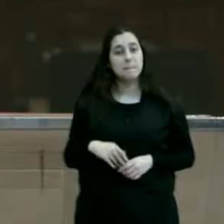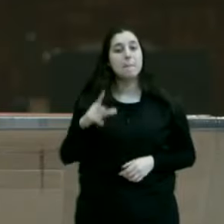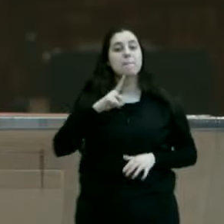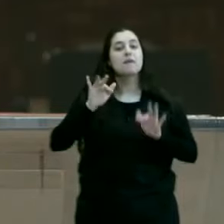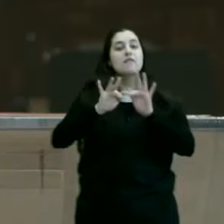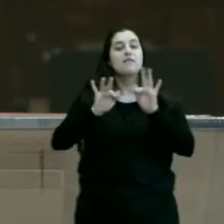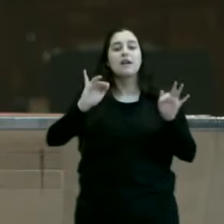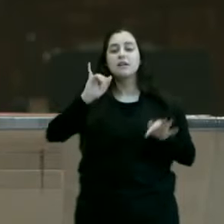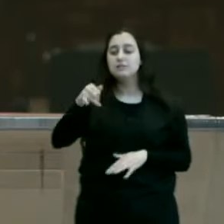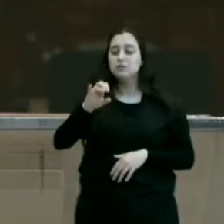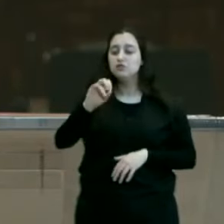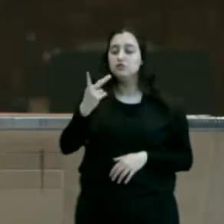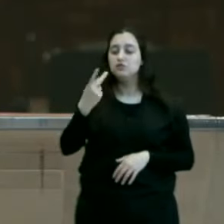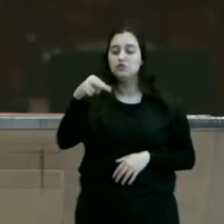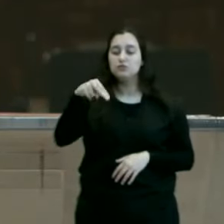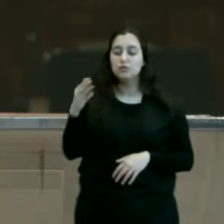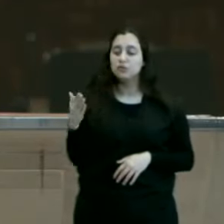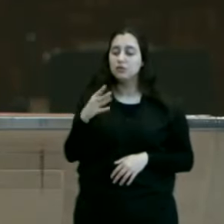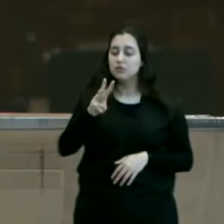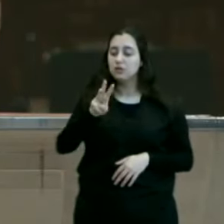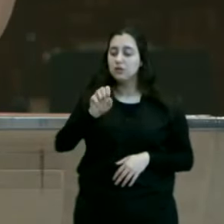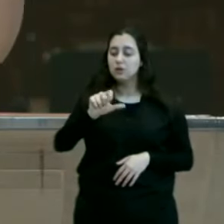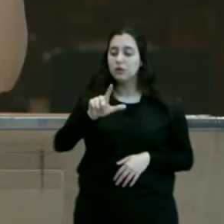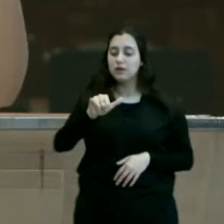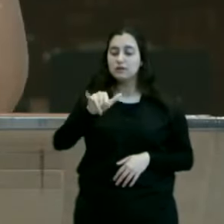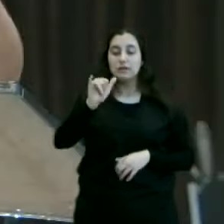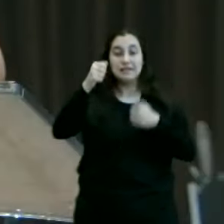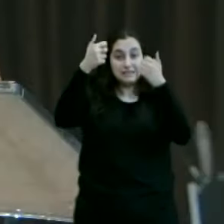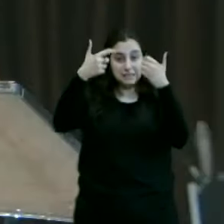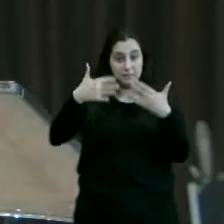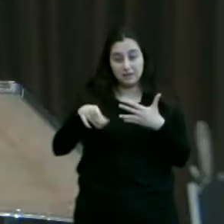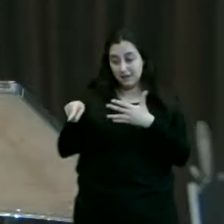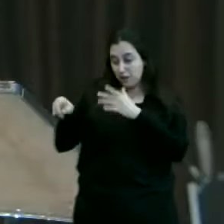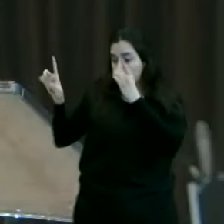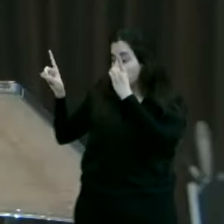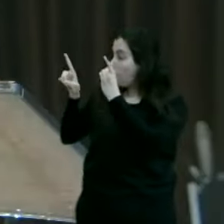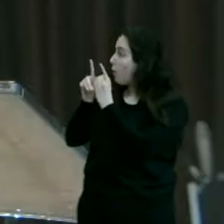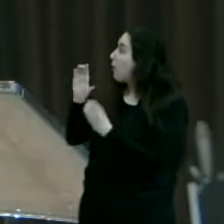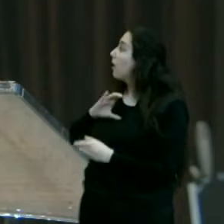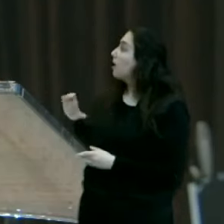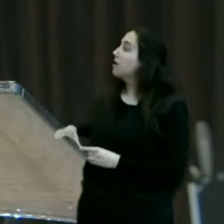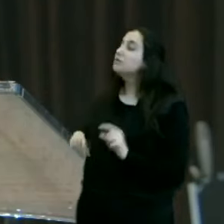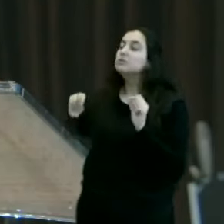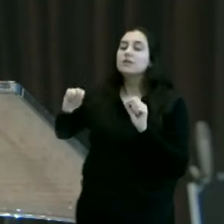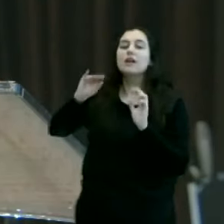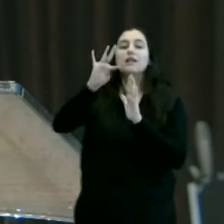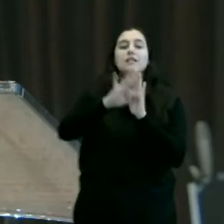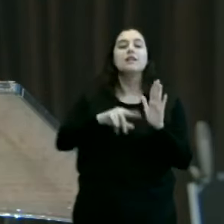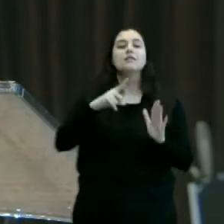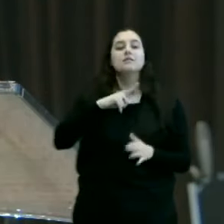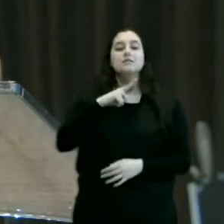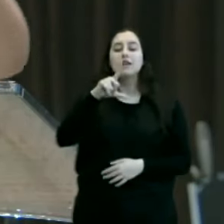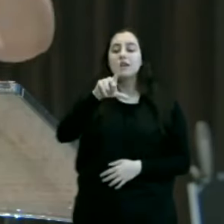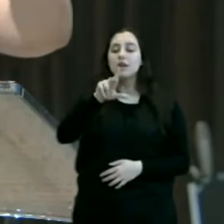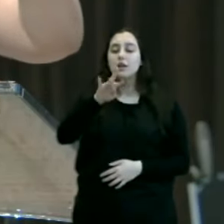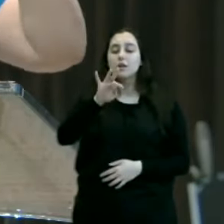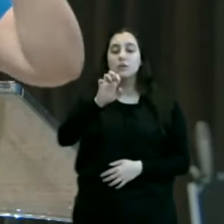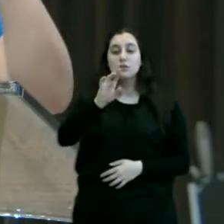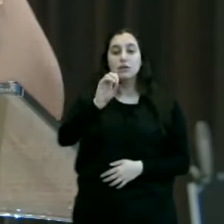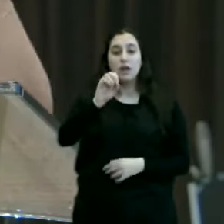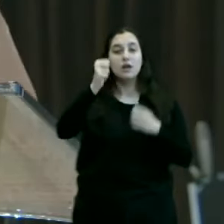John Wesley. Ele relata que quando teve seu encontro com Cristo, ouvindo um texto de Martinho Lutero,